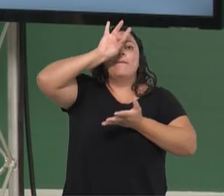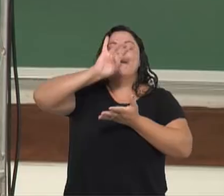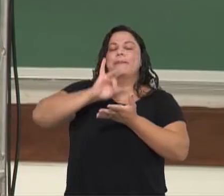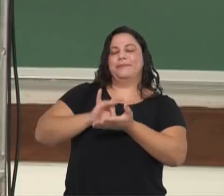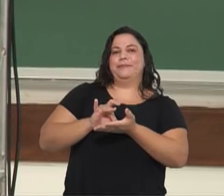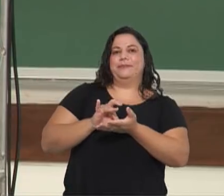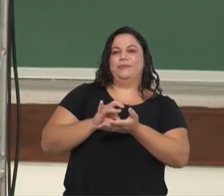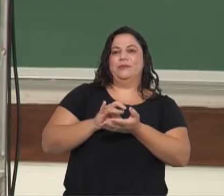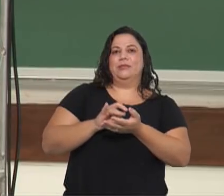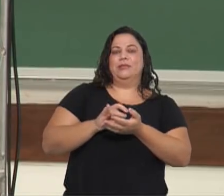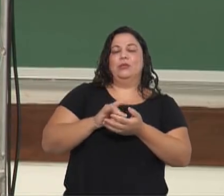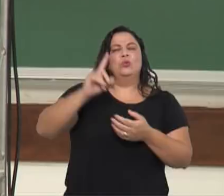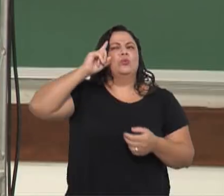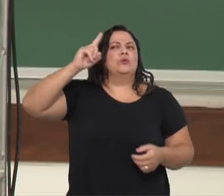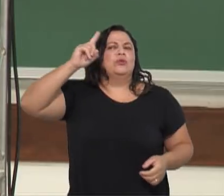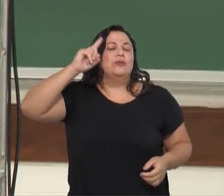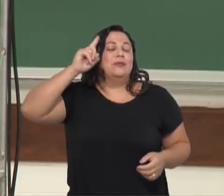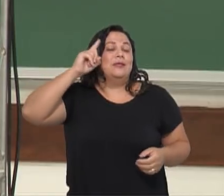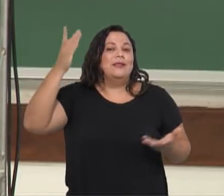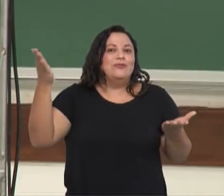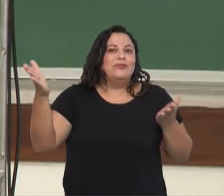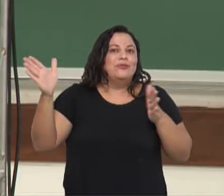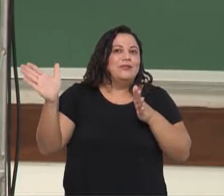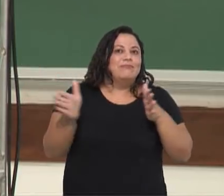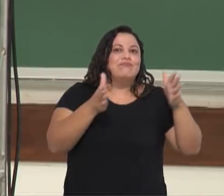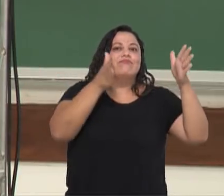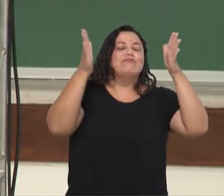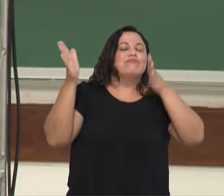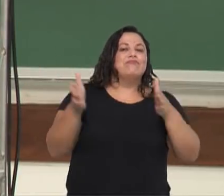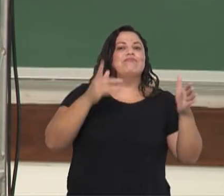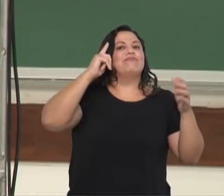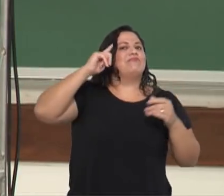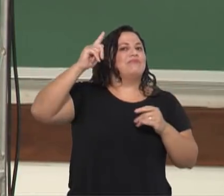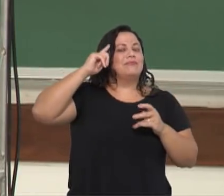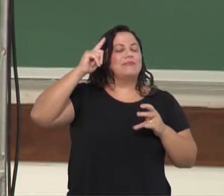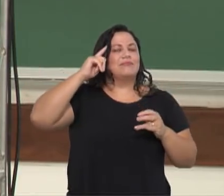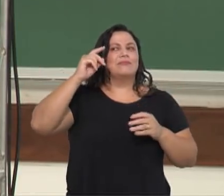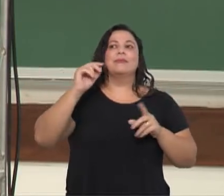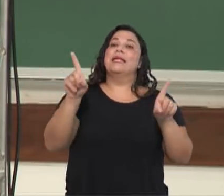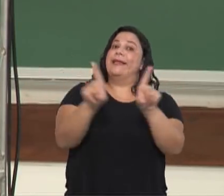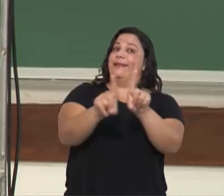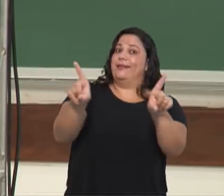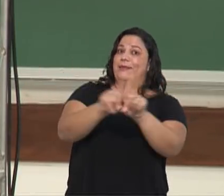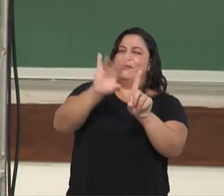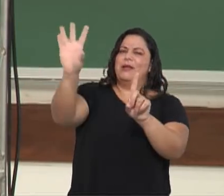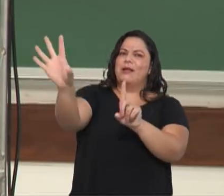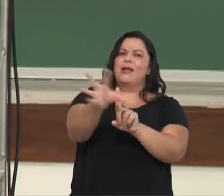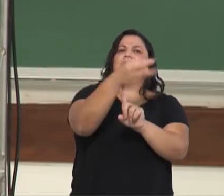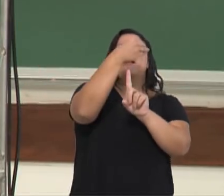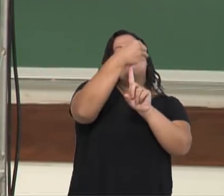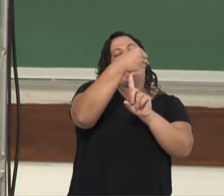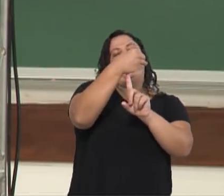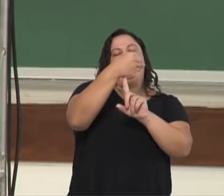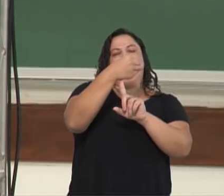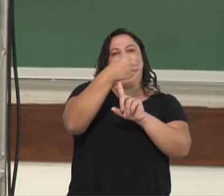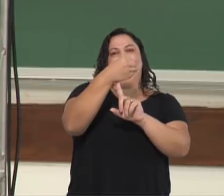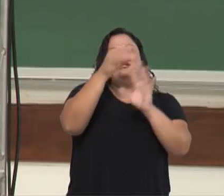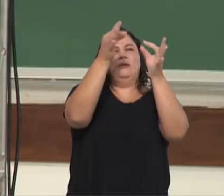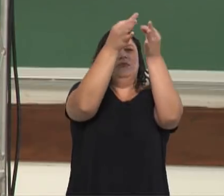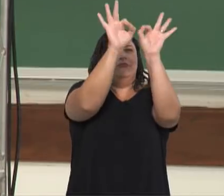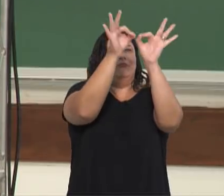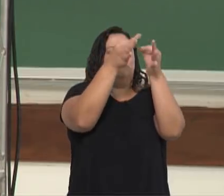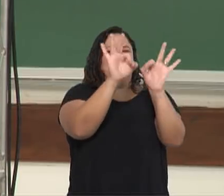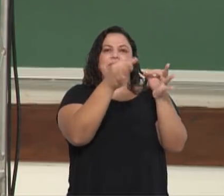reflete o cotidiano, mas também de algo que nos induz à arte, à estética, por meio da